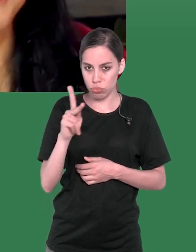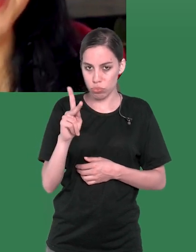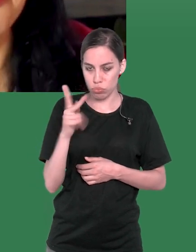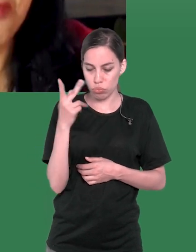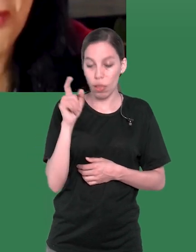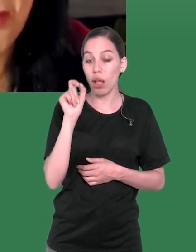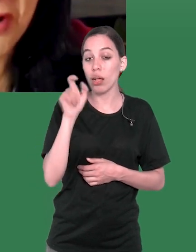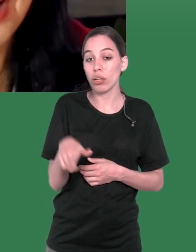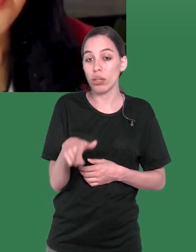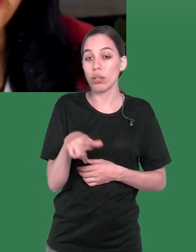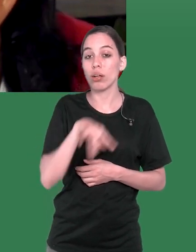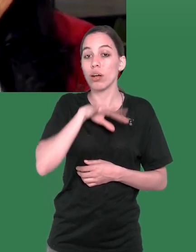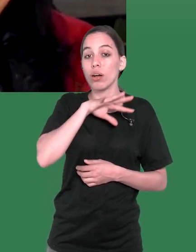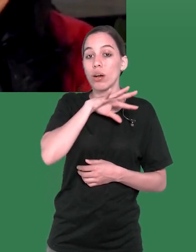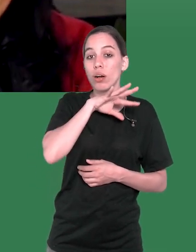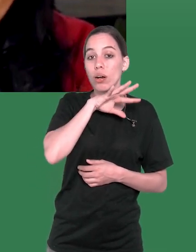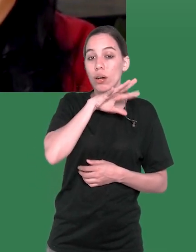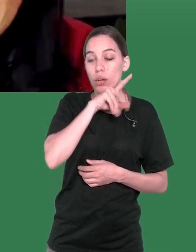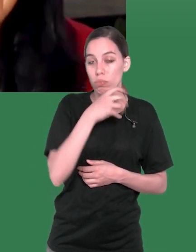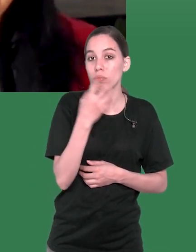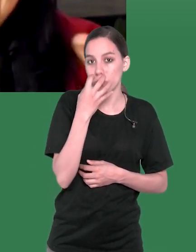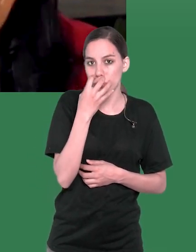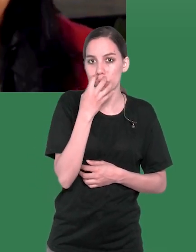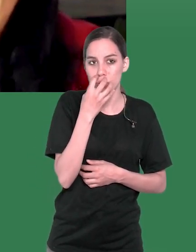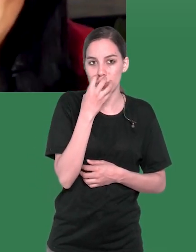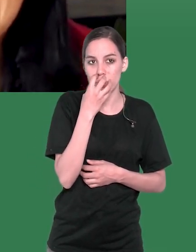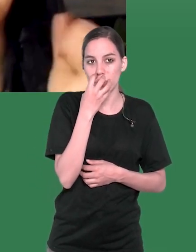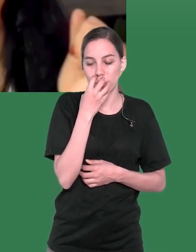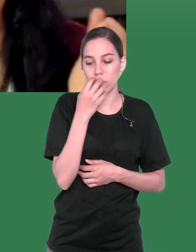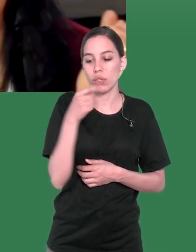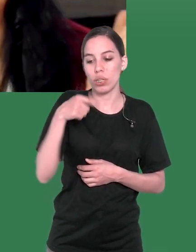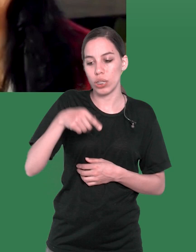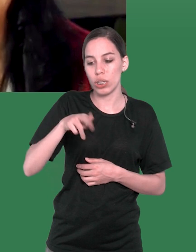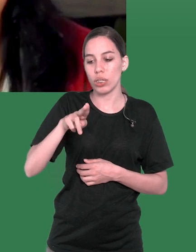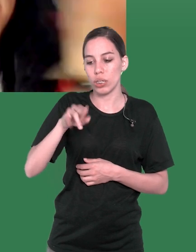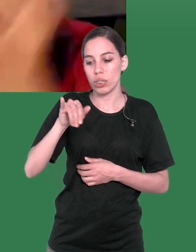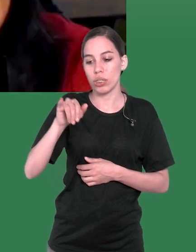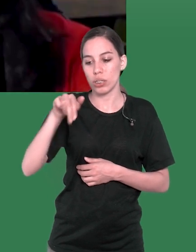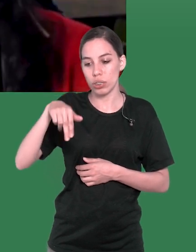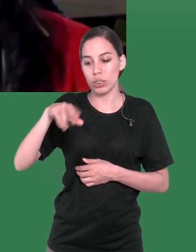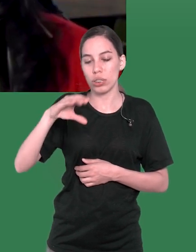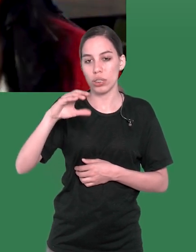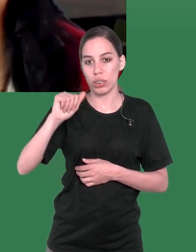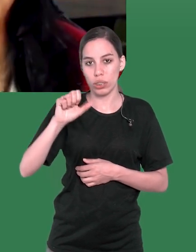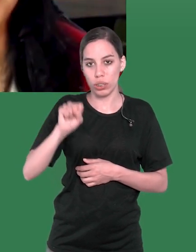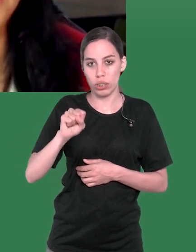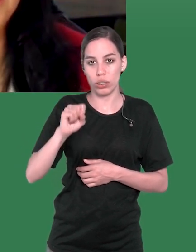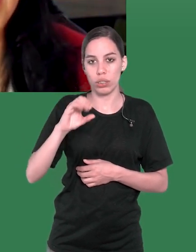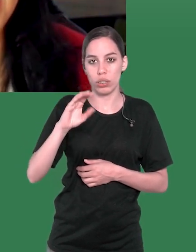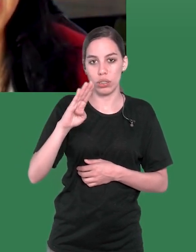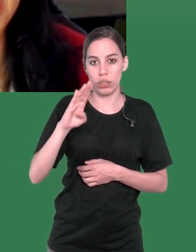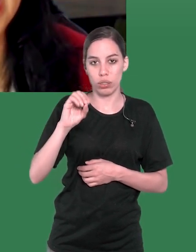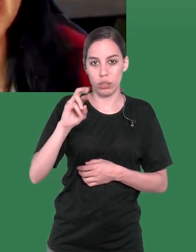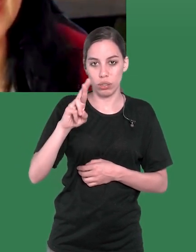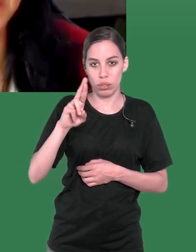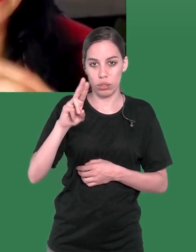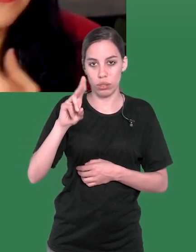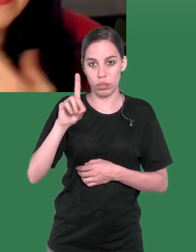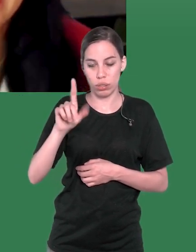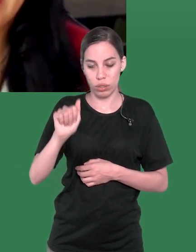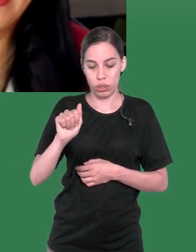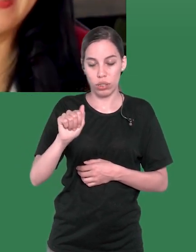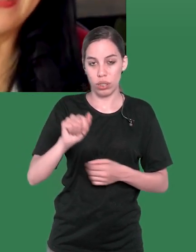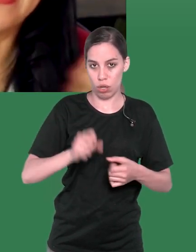intrínseca relação com o Quincas Borba humano, né, e os demais humanos da